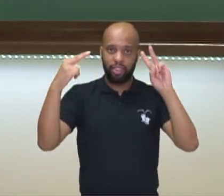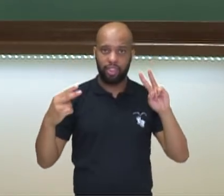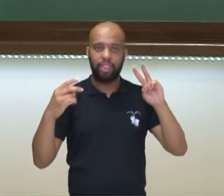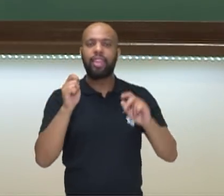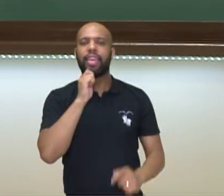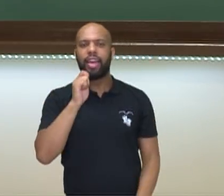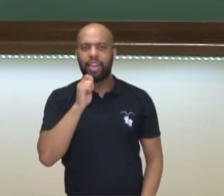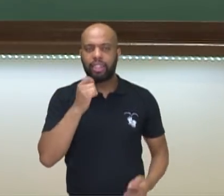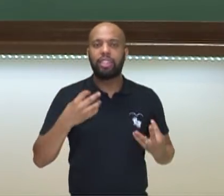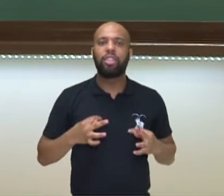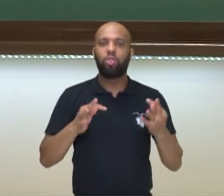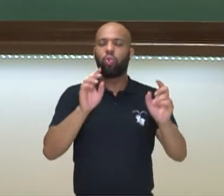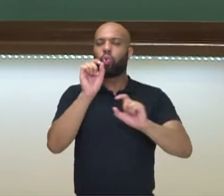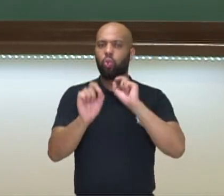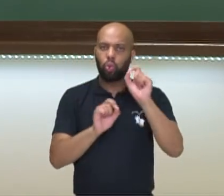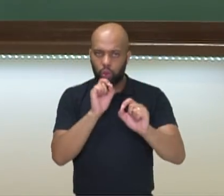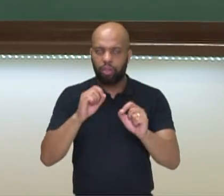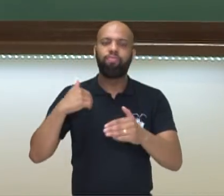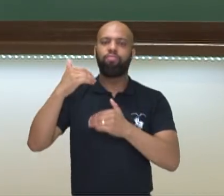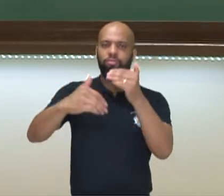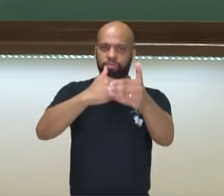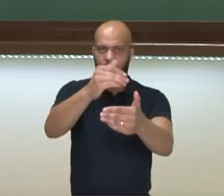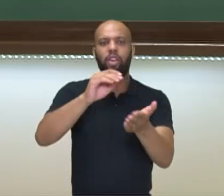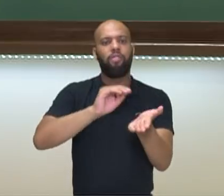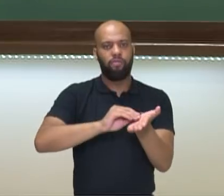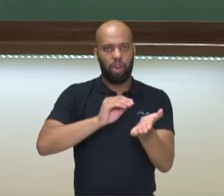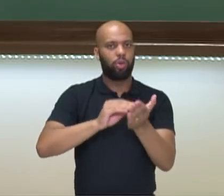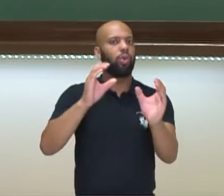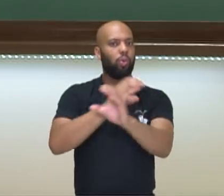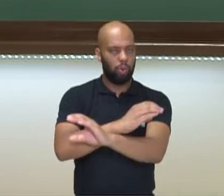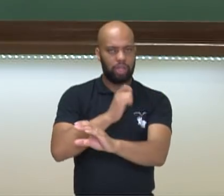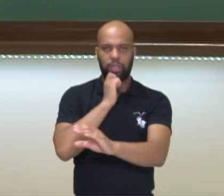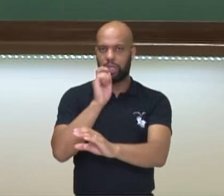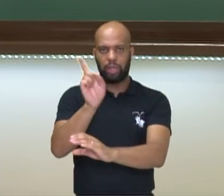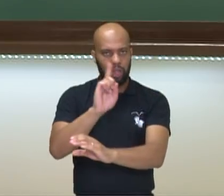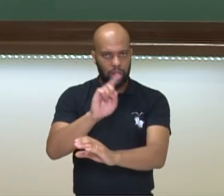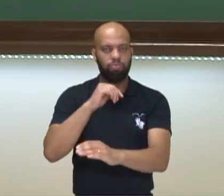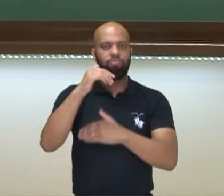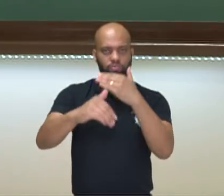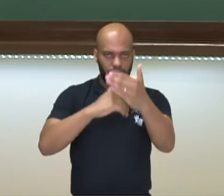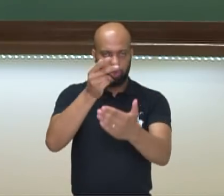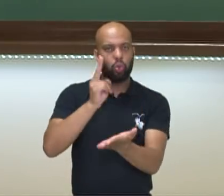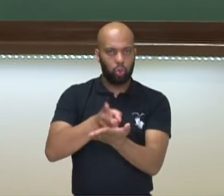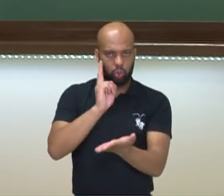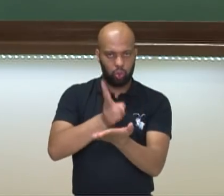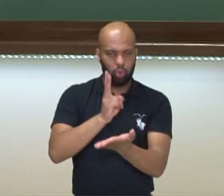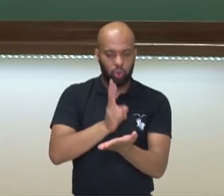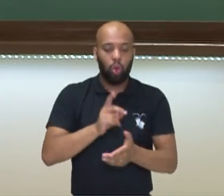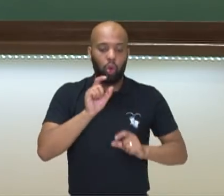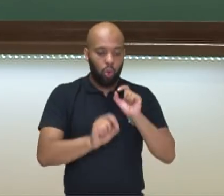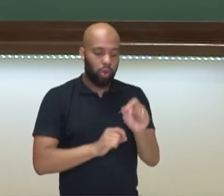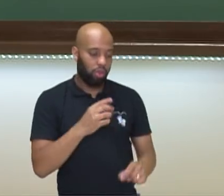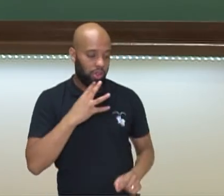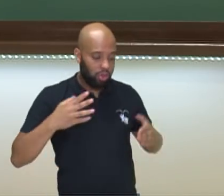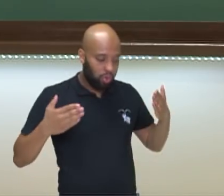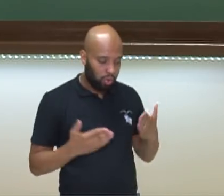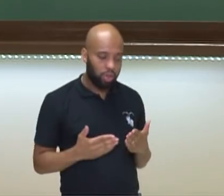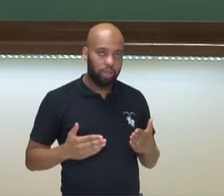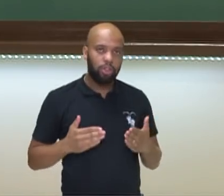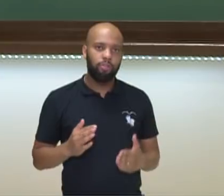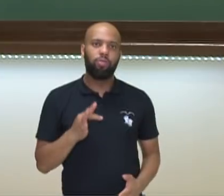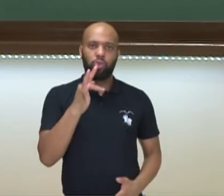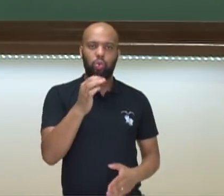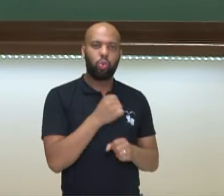uma tecnologia em desenvolvimento, né? O que nós conhecemos hoje, daqui a uns anos, com